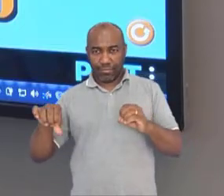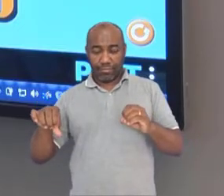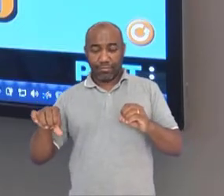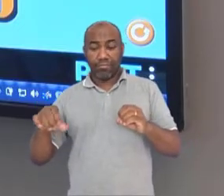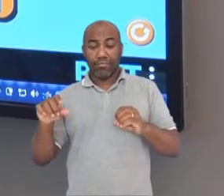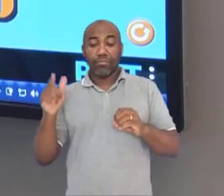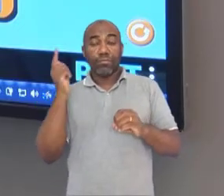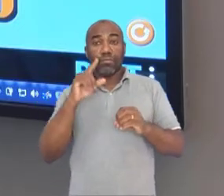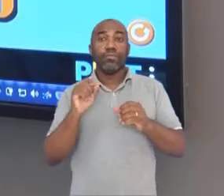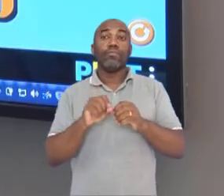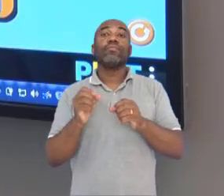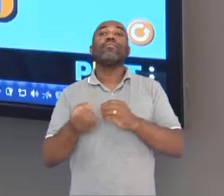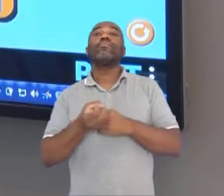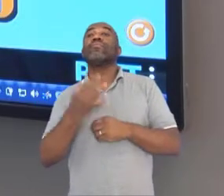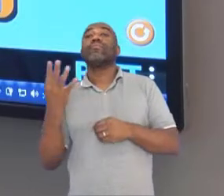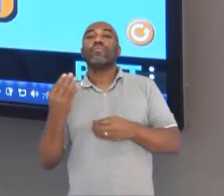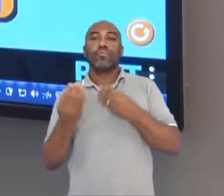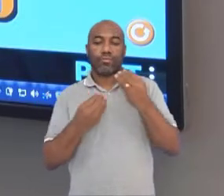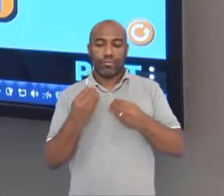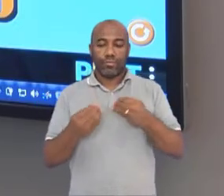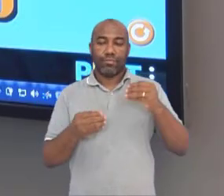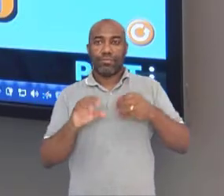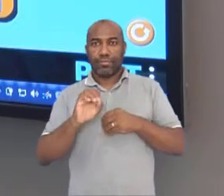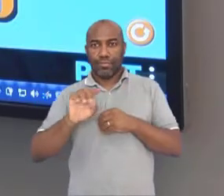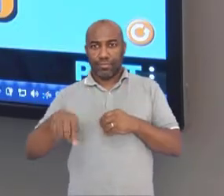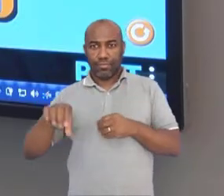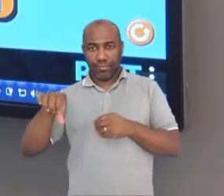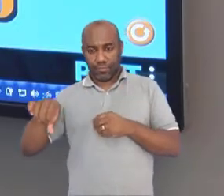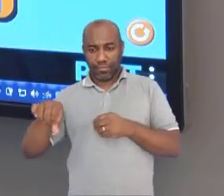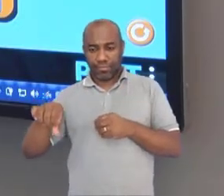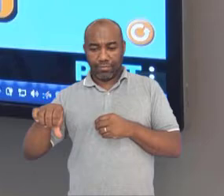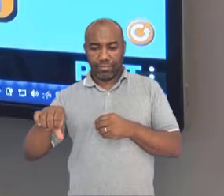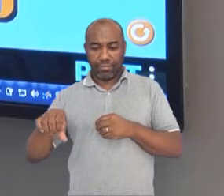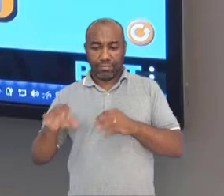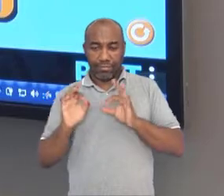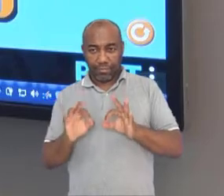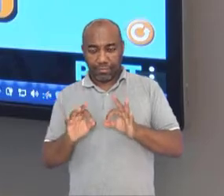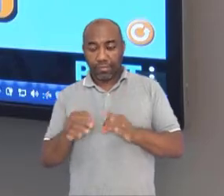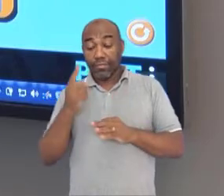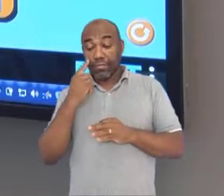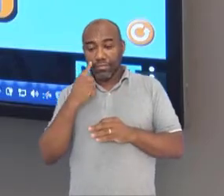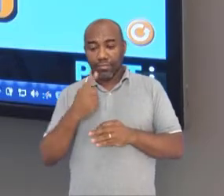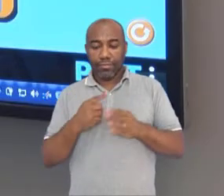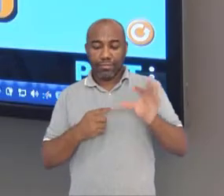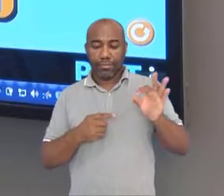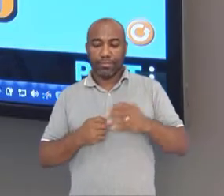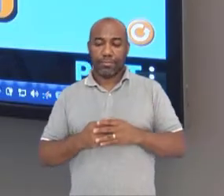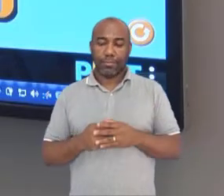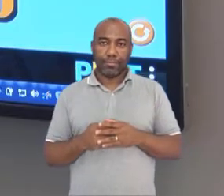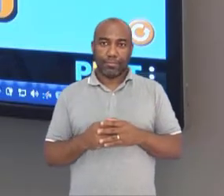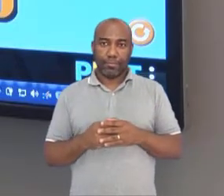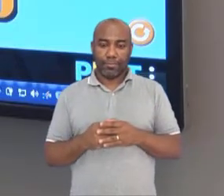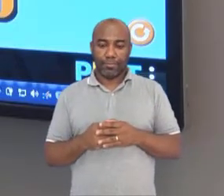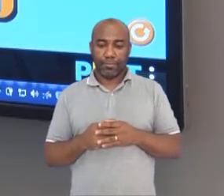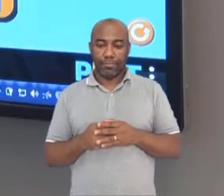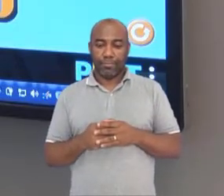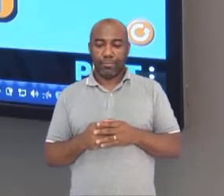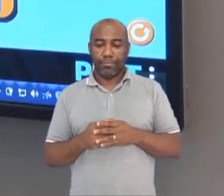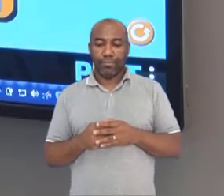aqui será 0,9 e aqui 0,9. Vamos constatar? Olha